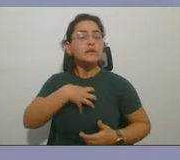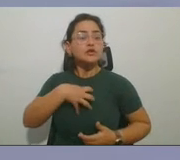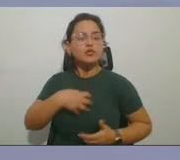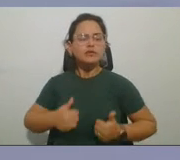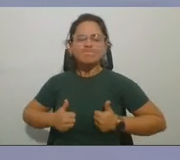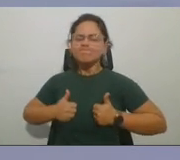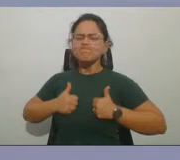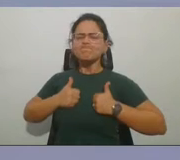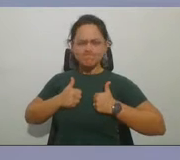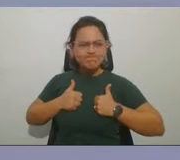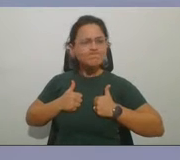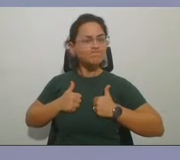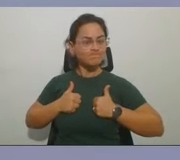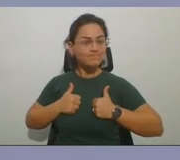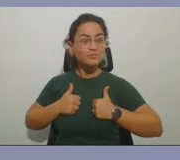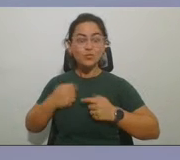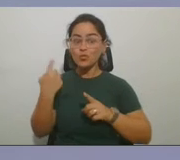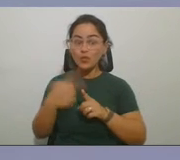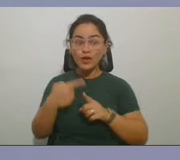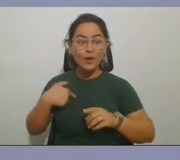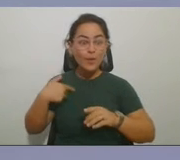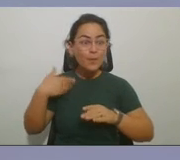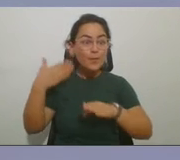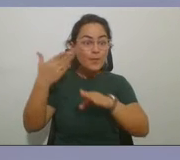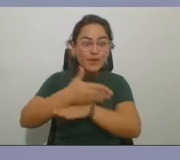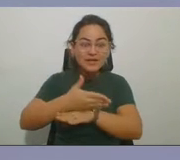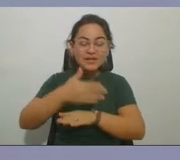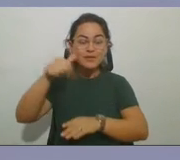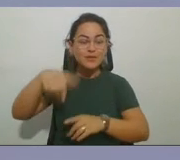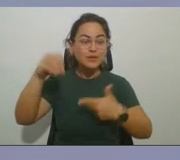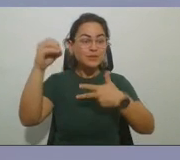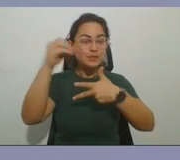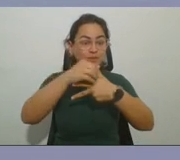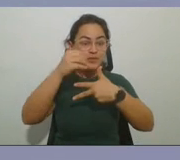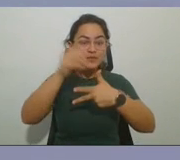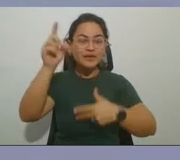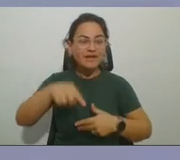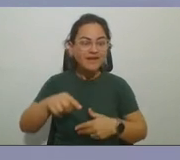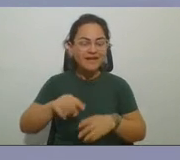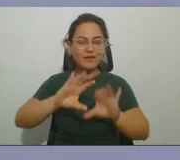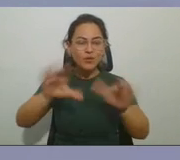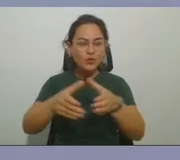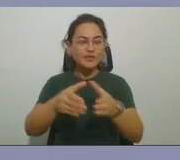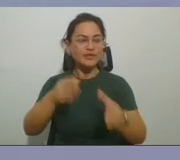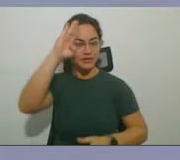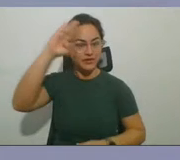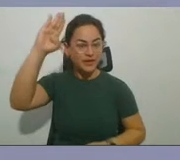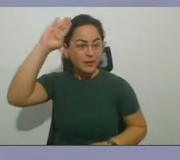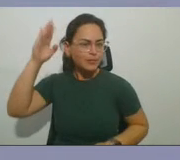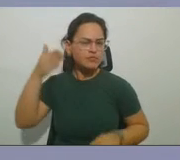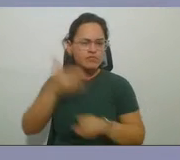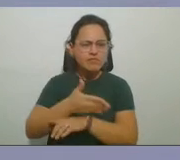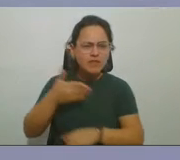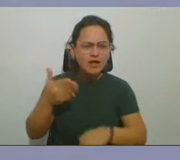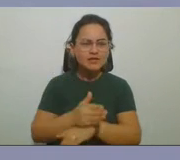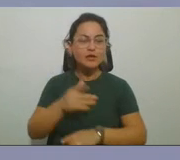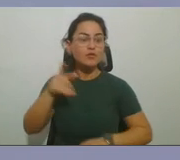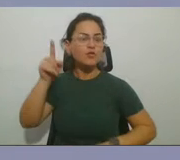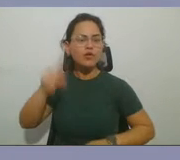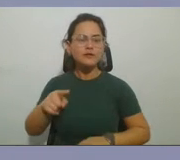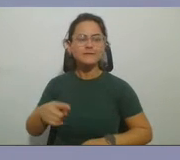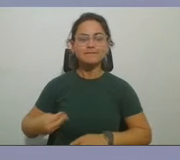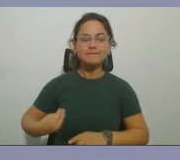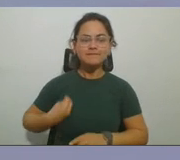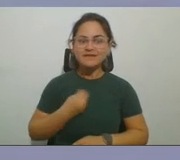dessa universidade, que possui uma comunidade acadêmica engajada no protagonismo de transformar realidades, tendo como eixo